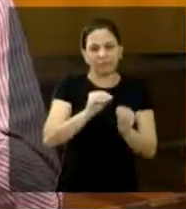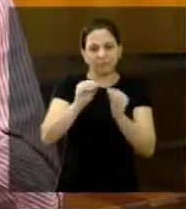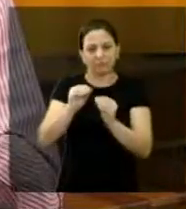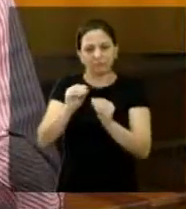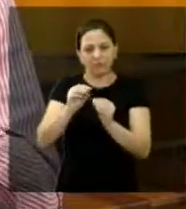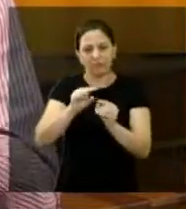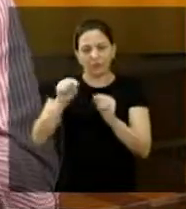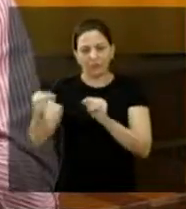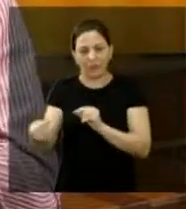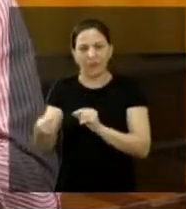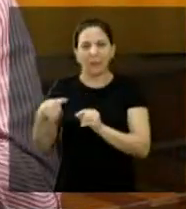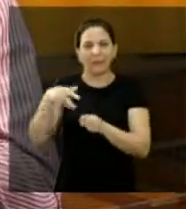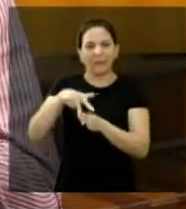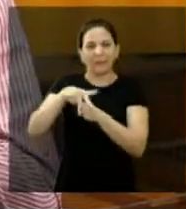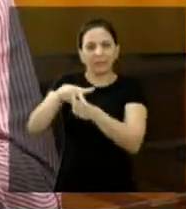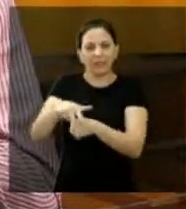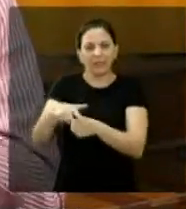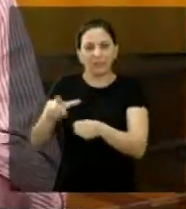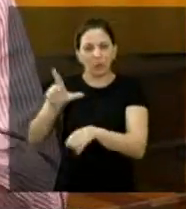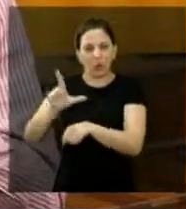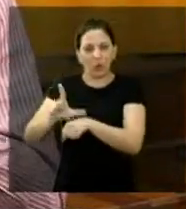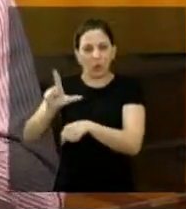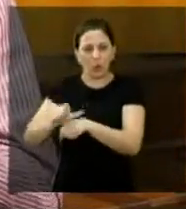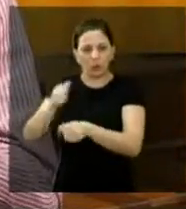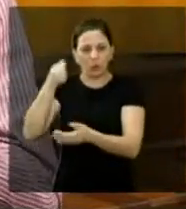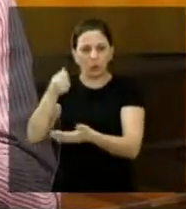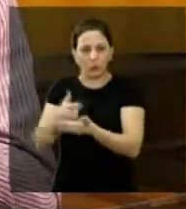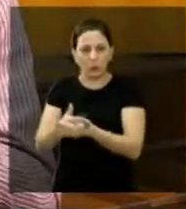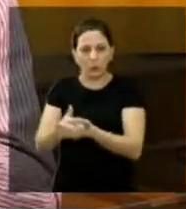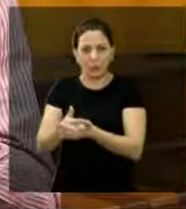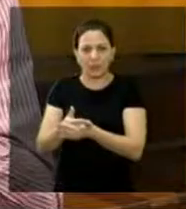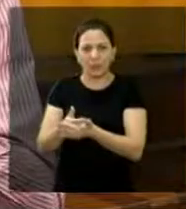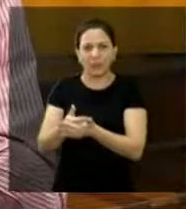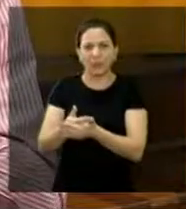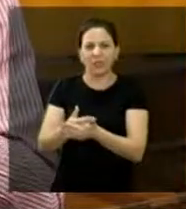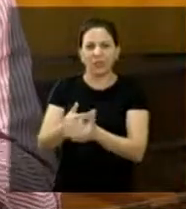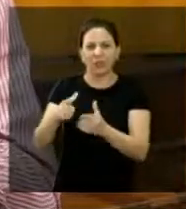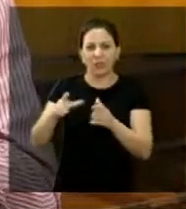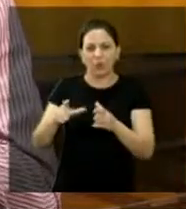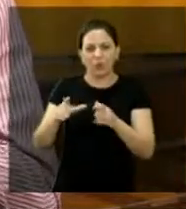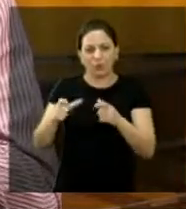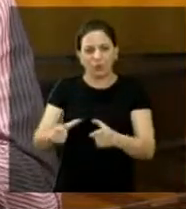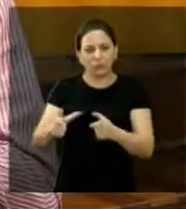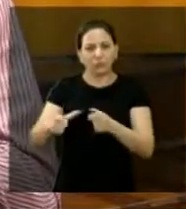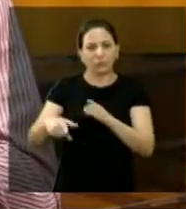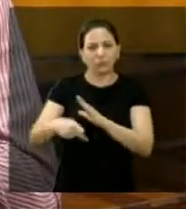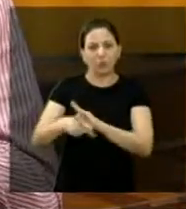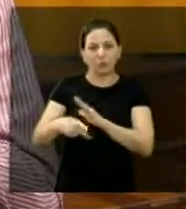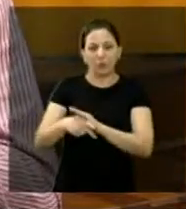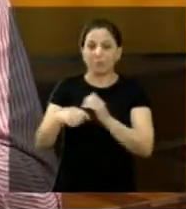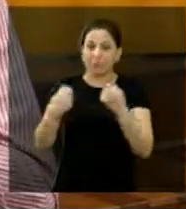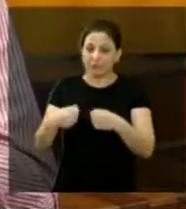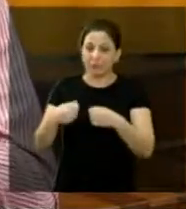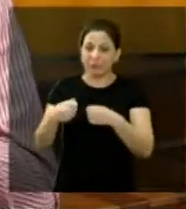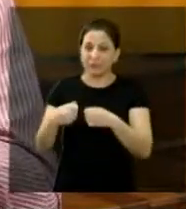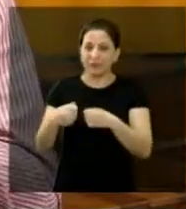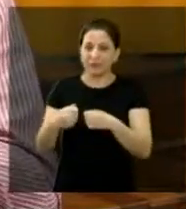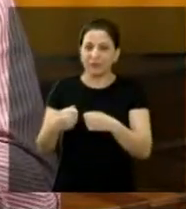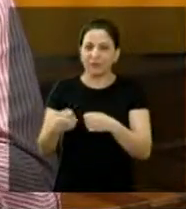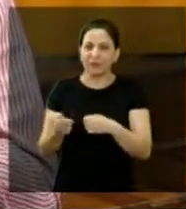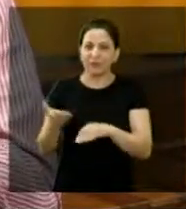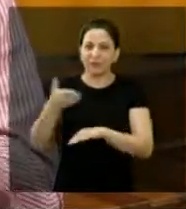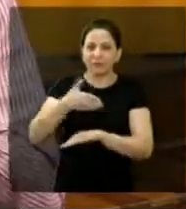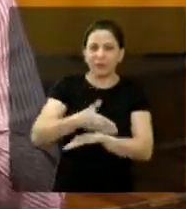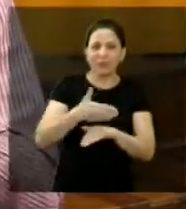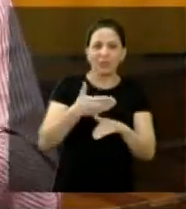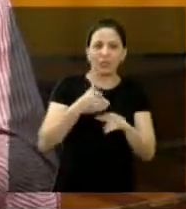loja, chamava Elétrica. Comprei lá os 78 rotações, os LPs que o alto-falante precisava, e fui para o ponto de